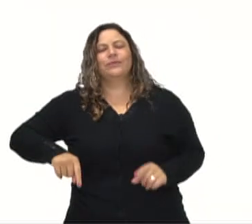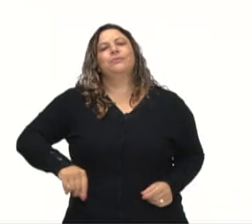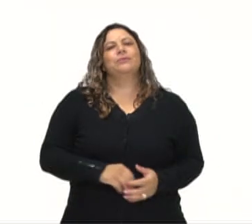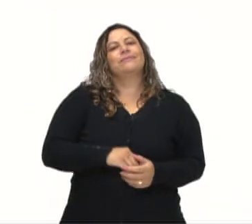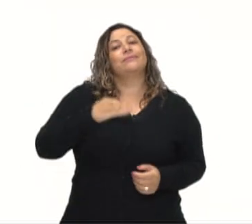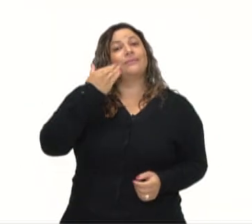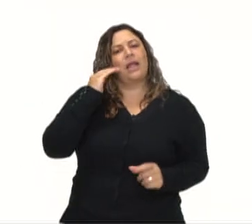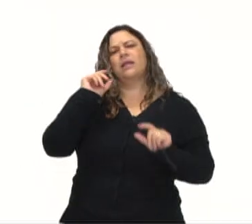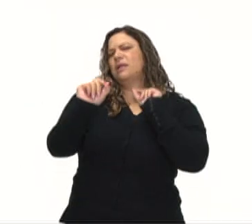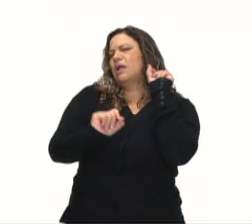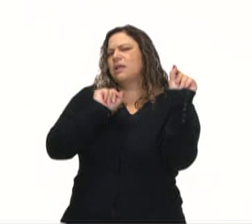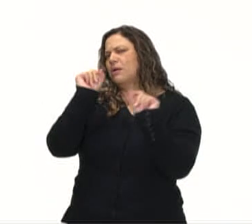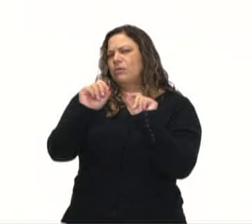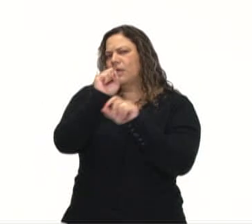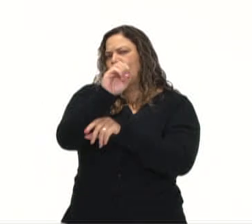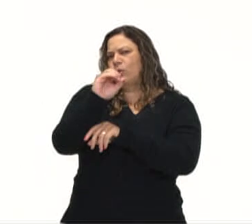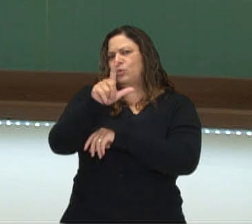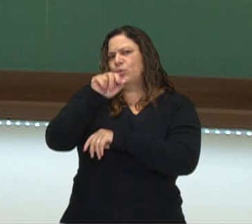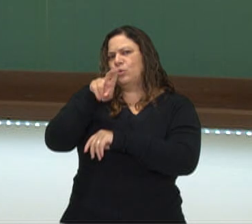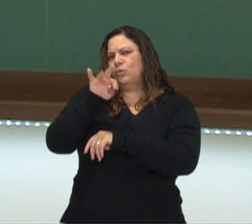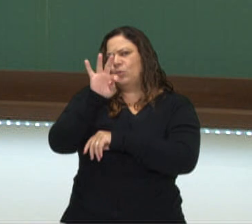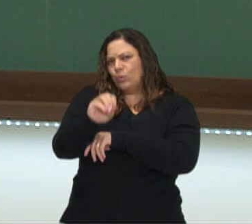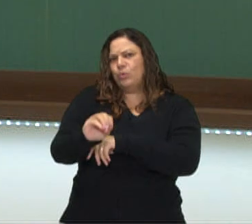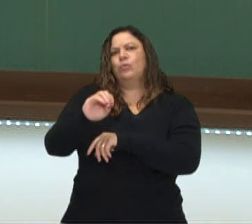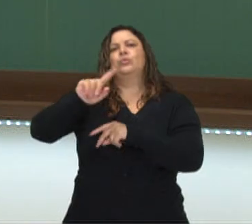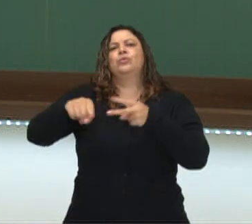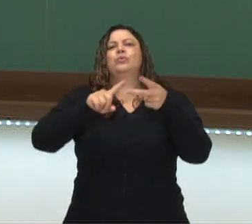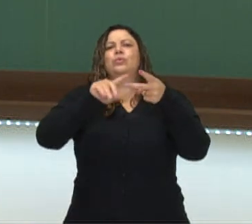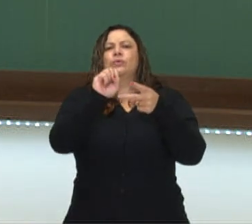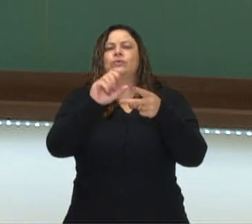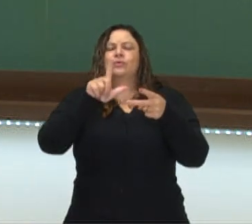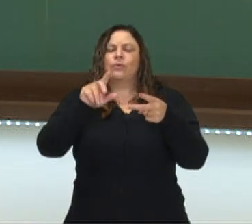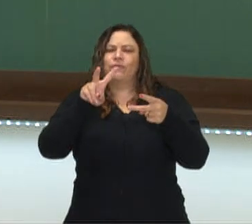compreender o que é um soluto e o que é um solvente.